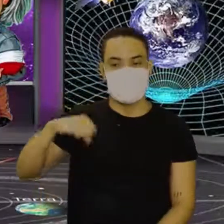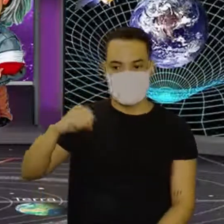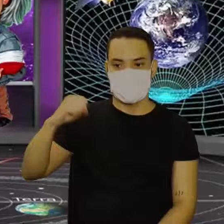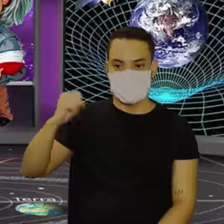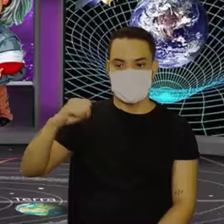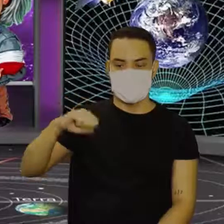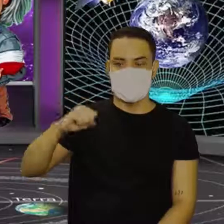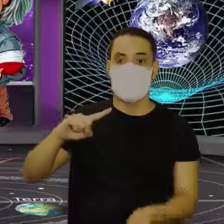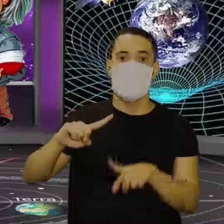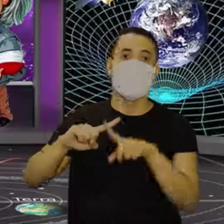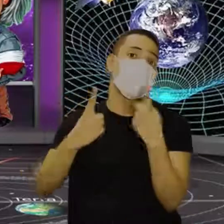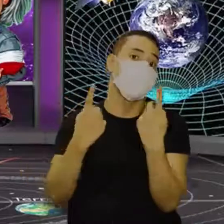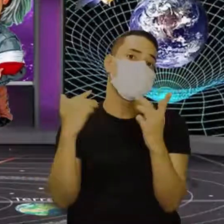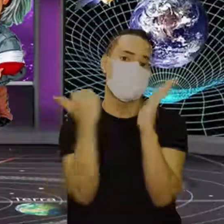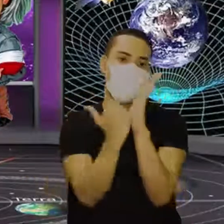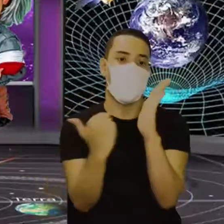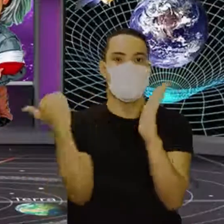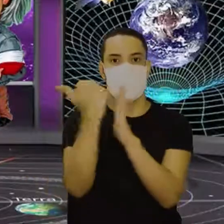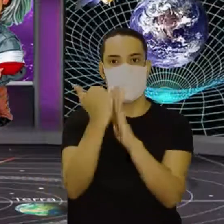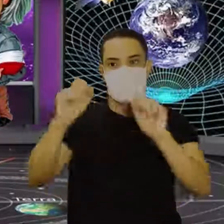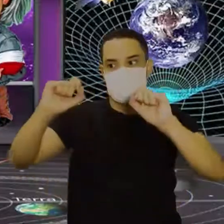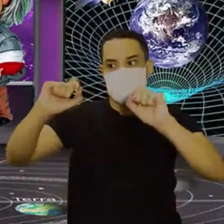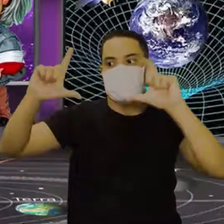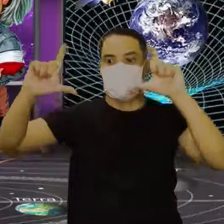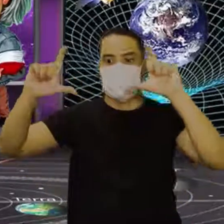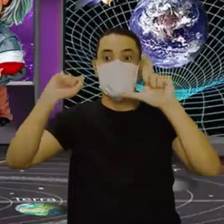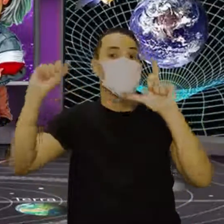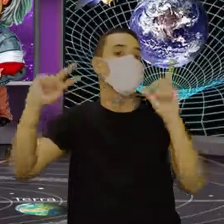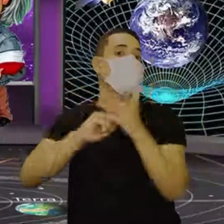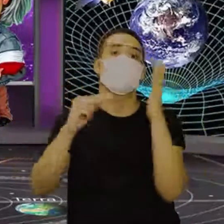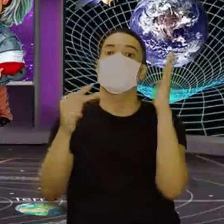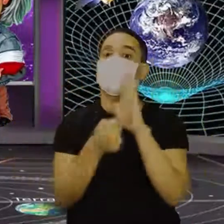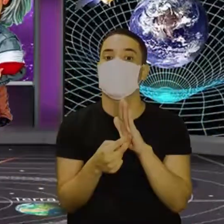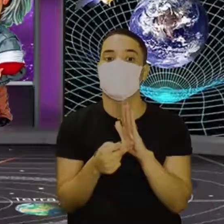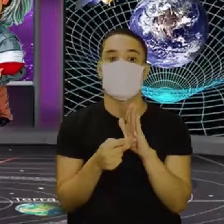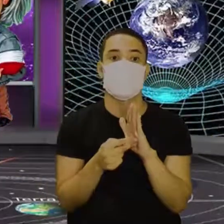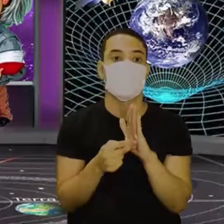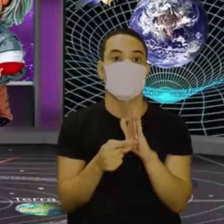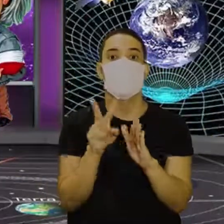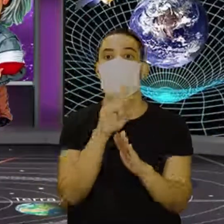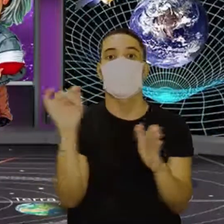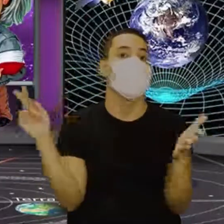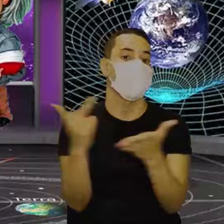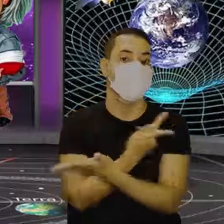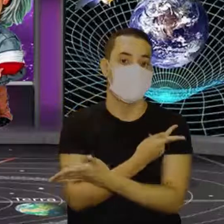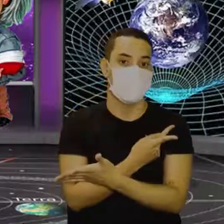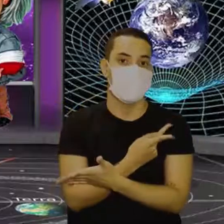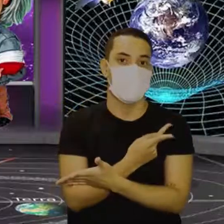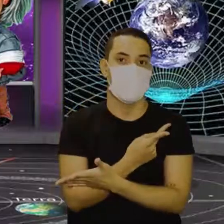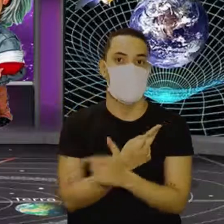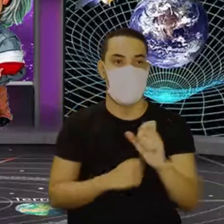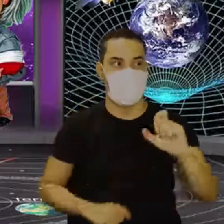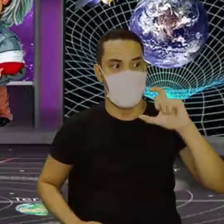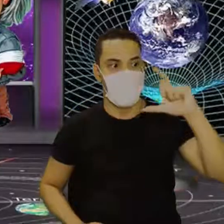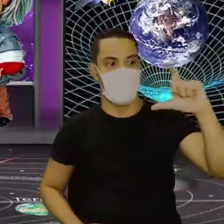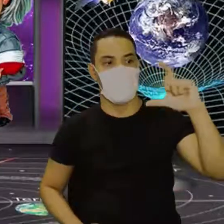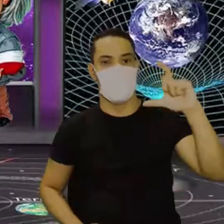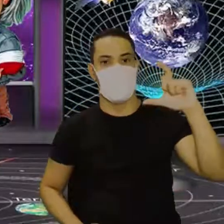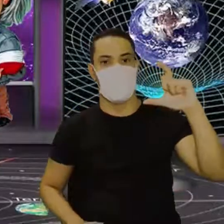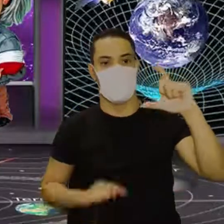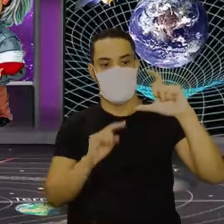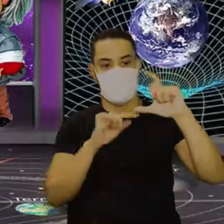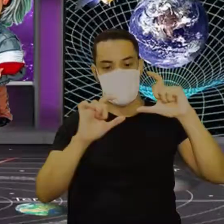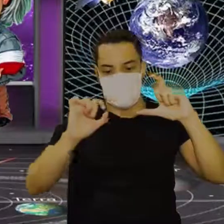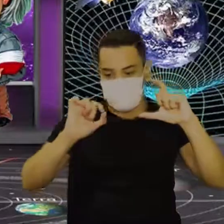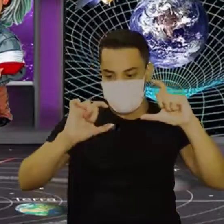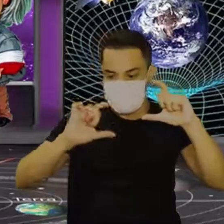ohms. Só que aí você aumenta a tensão. O que vai acontecer se ele é ômico? Você vai aumentar a corrente proporcionalmente.